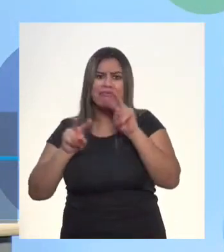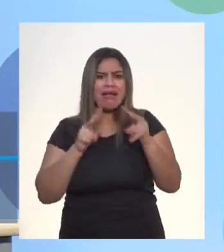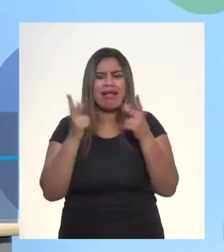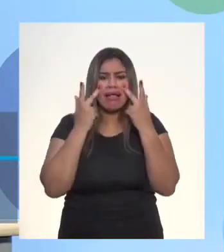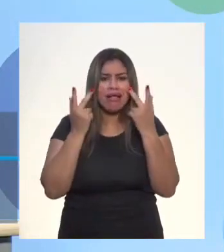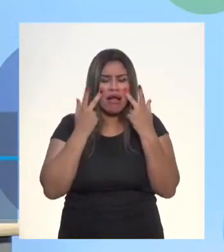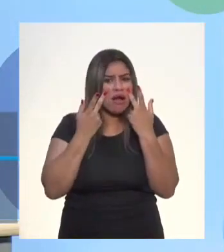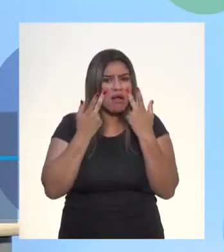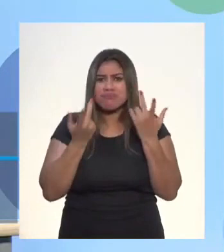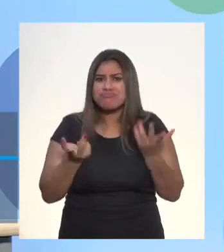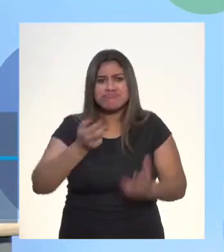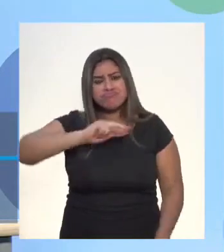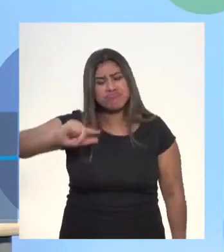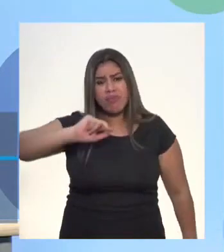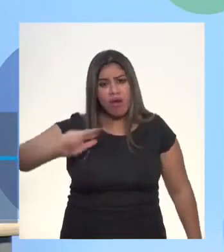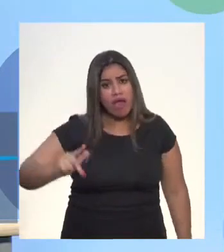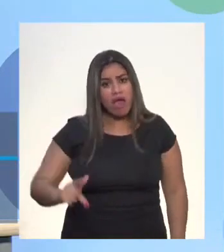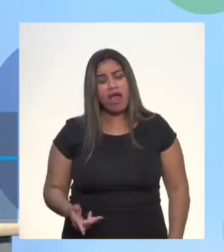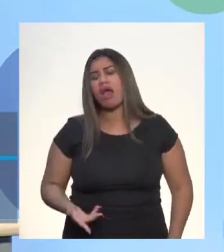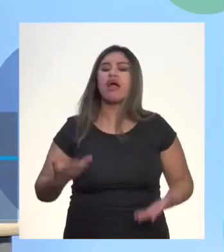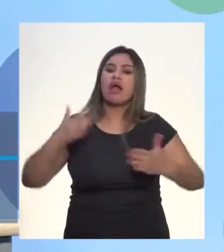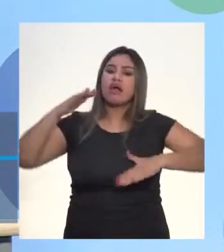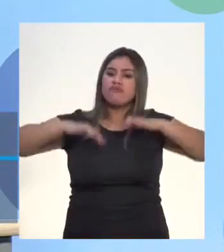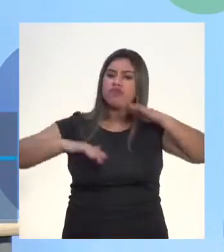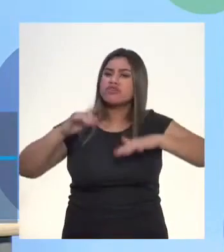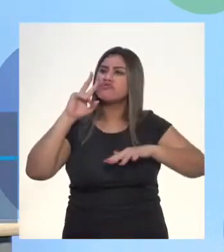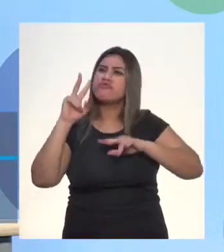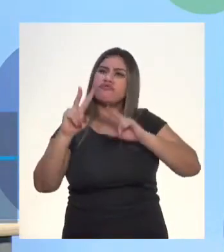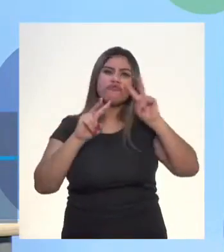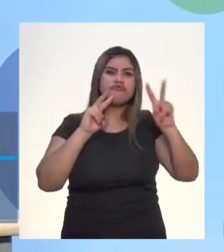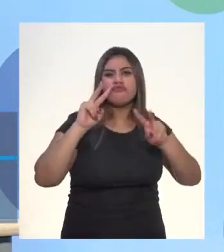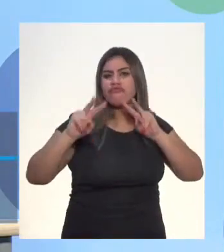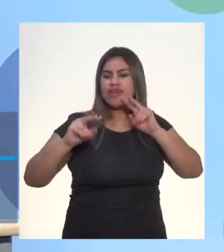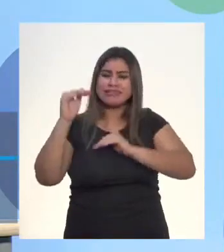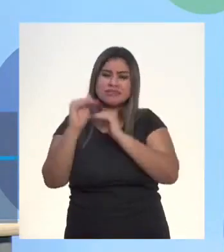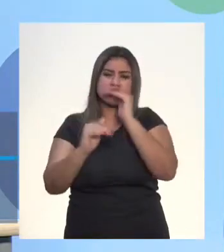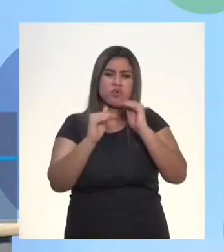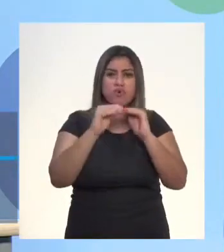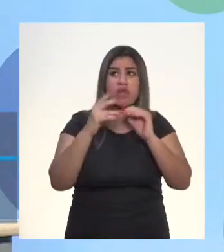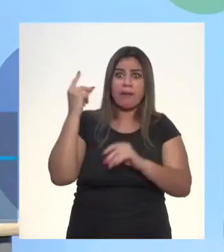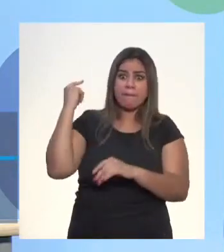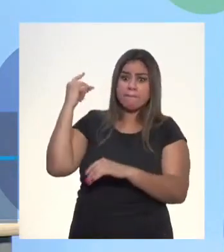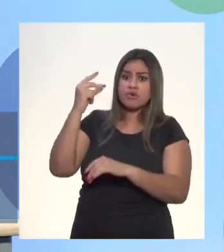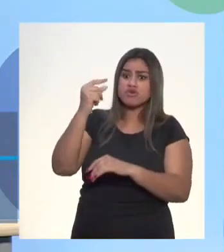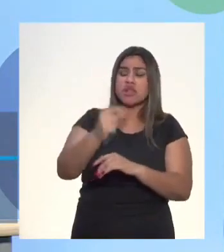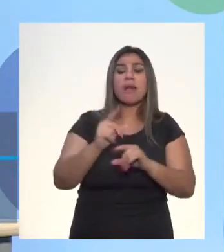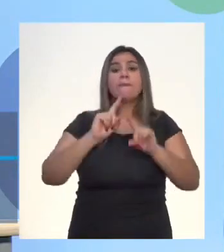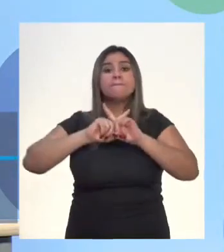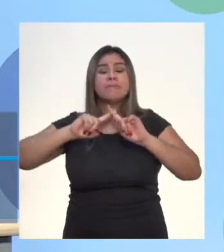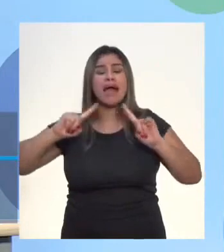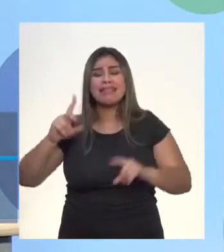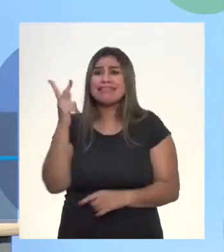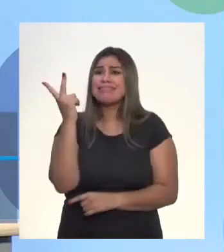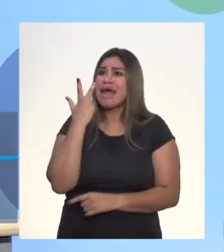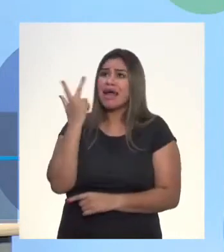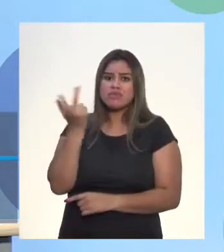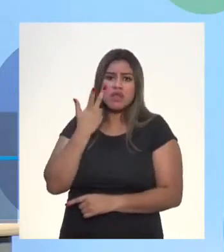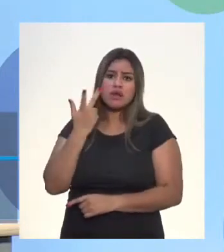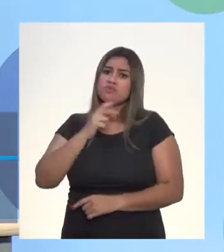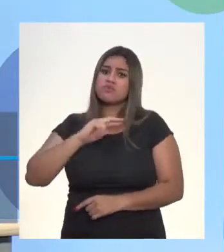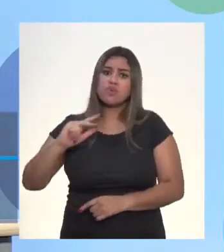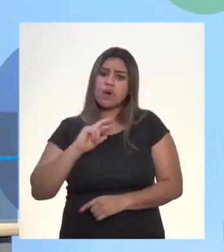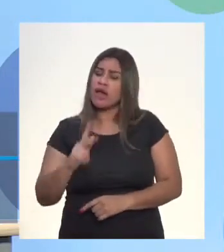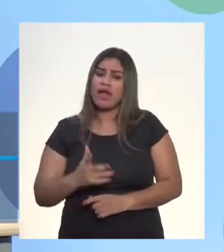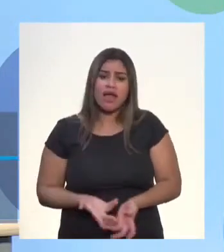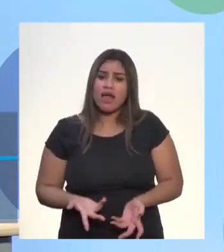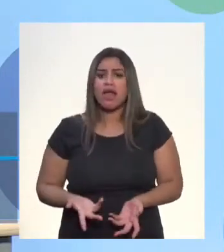e compreendermos que a desigualdade, apesar de presente ao longo de toda a história da humanidade, ela não é natural porque existem estruturas históricas, que